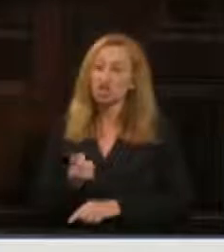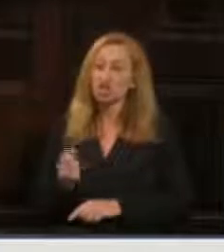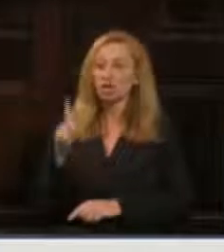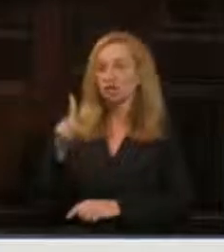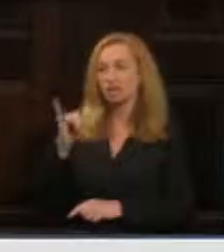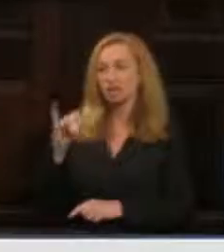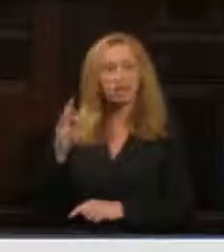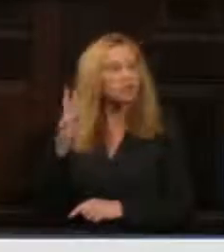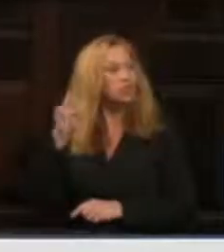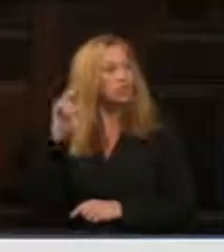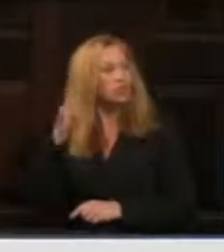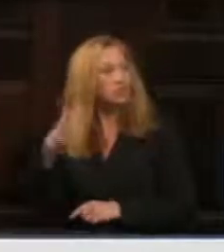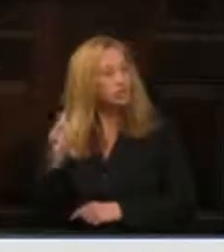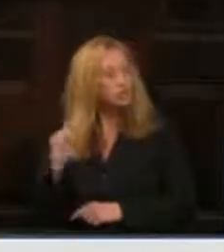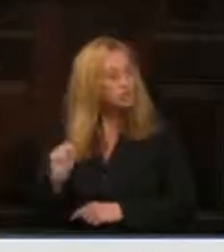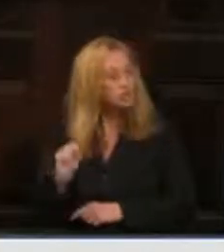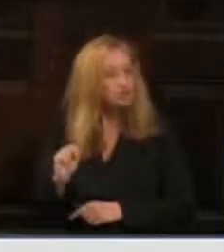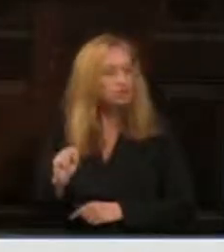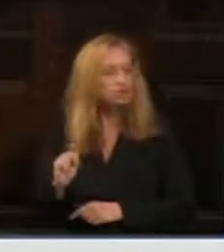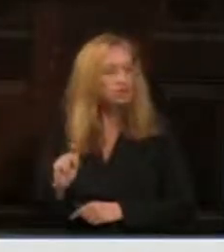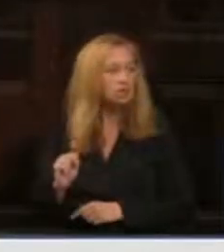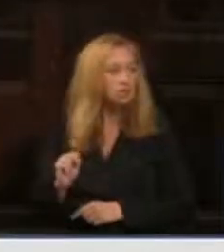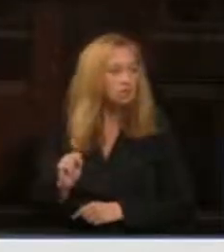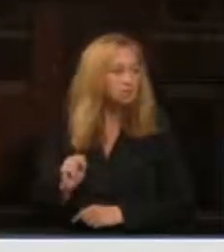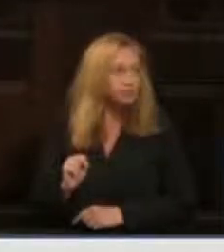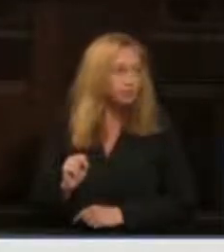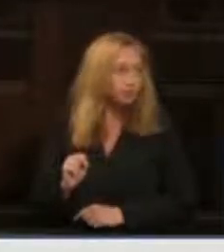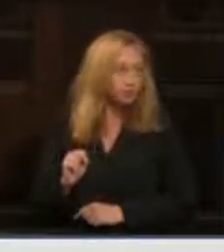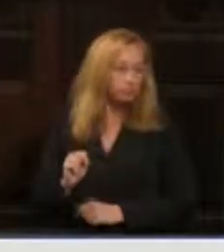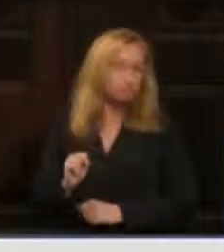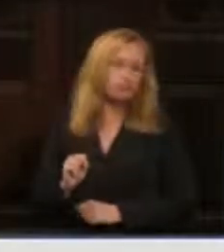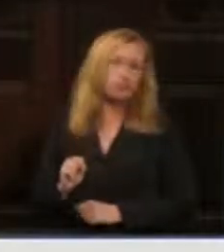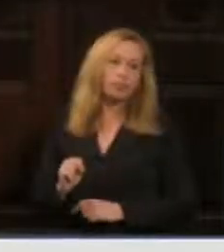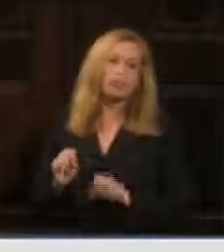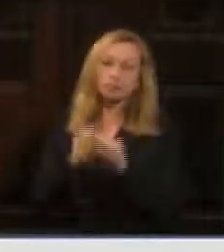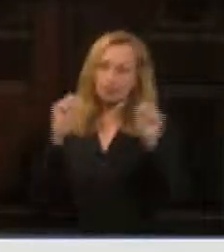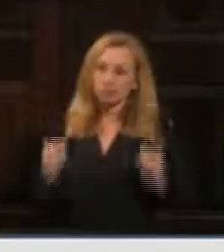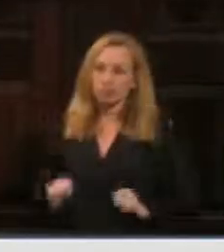até as Farc interferiram no sistema eleitoral.